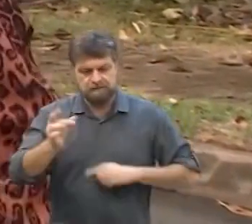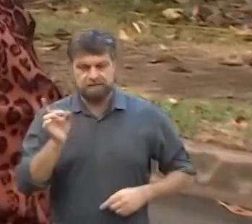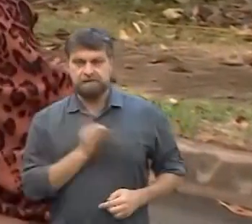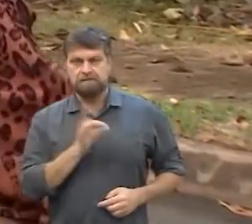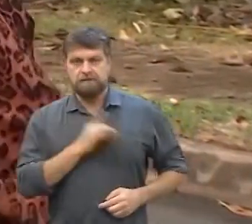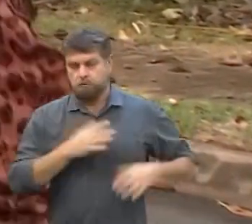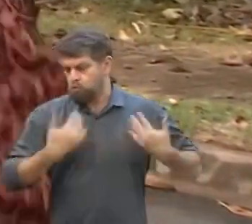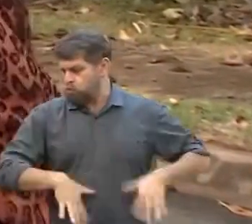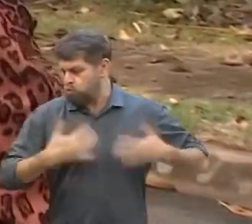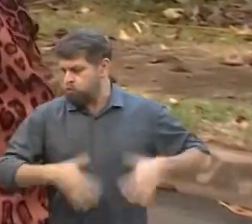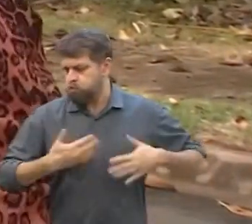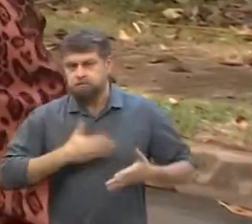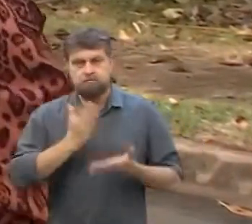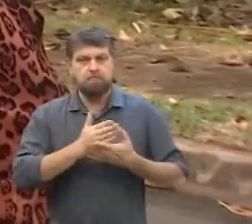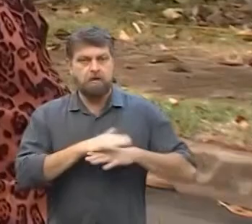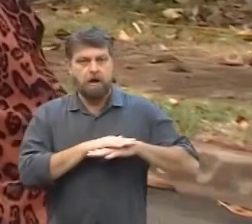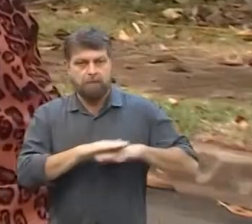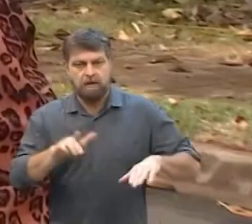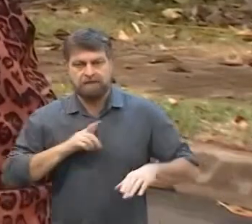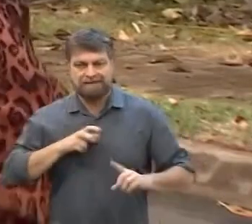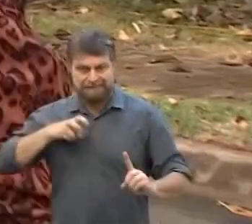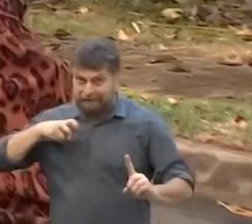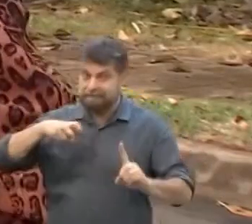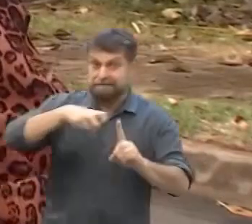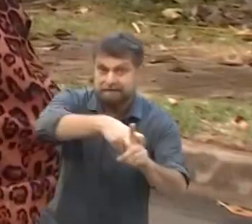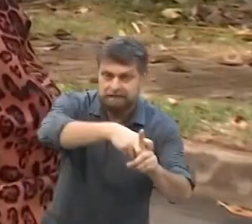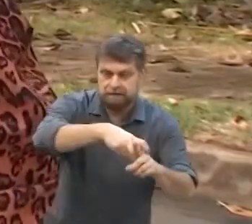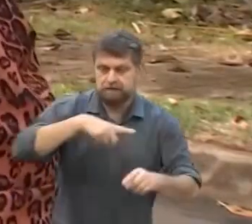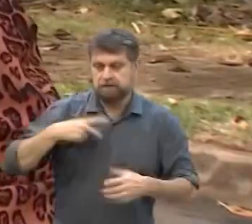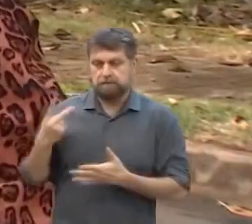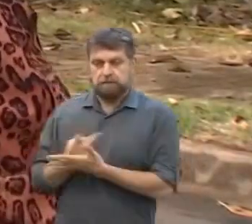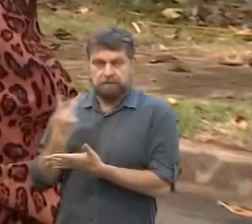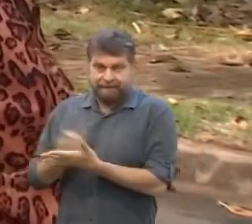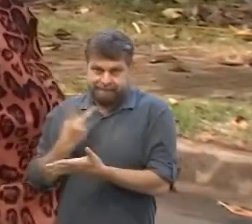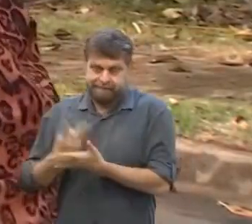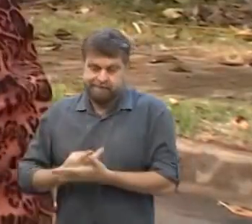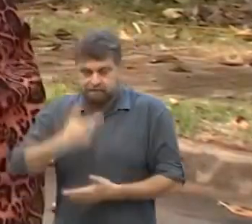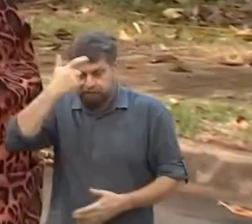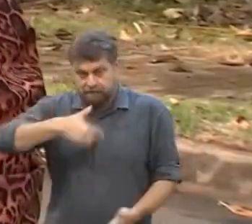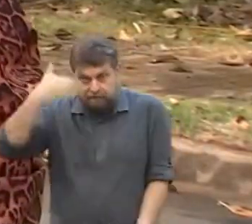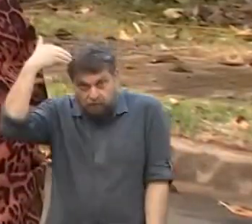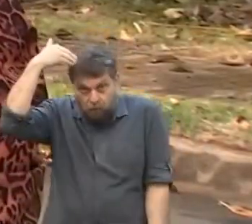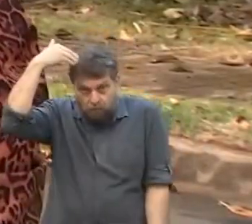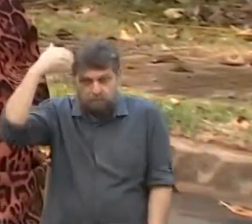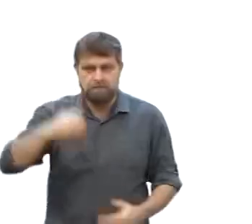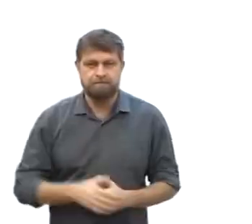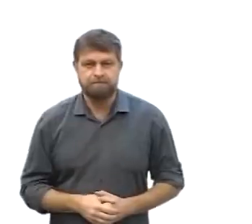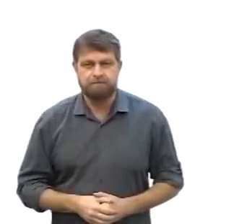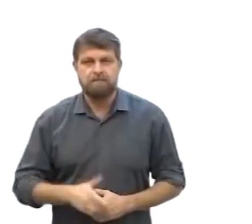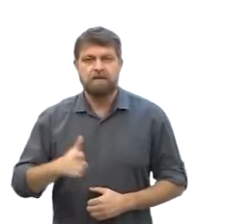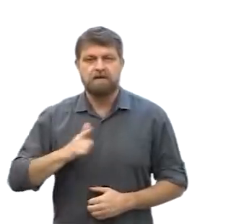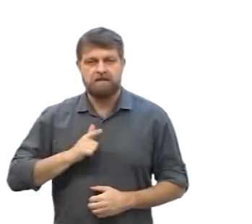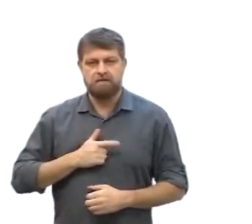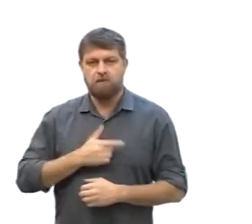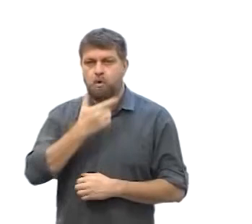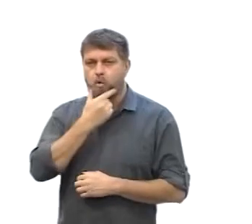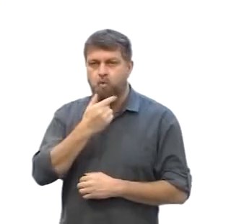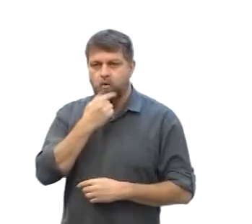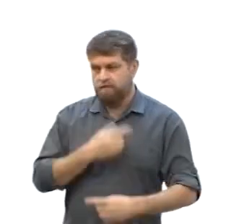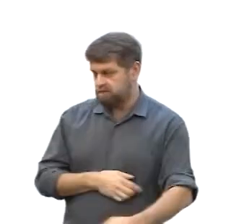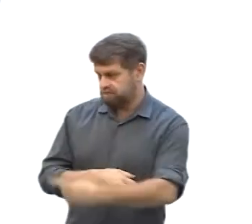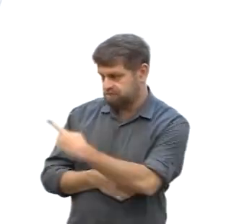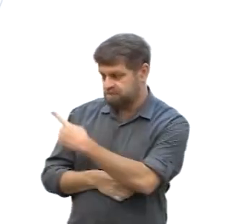medo excessivo de errar, né, de causar um acidente por erro, por negligência, enfim. A ajuda veio